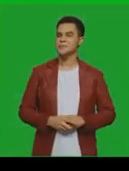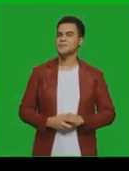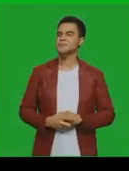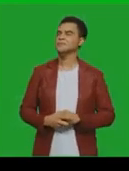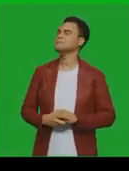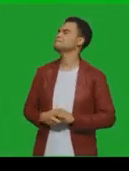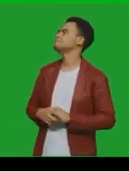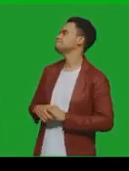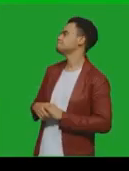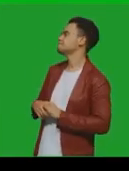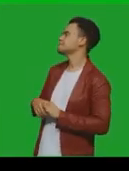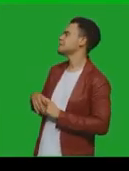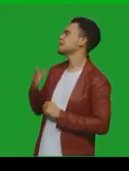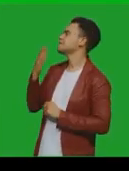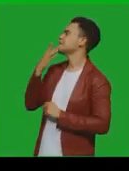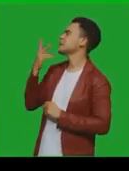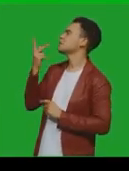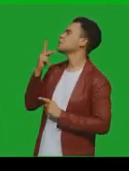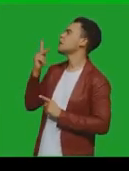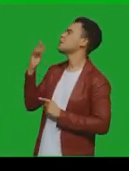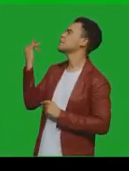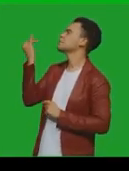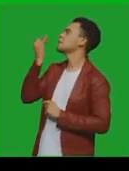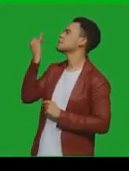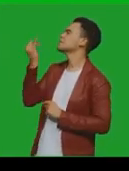da meteorologia.